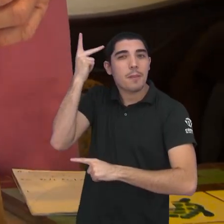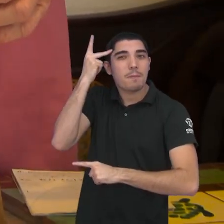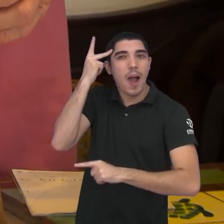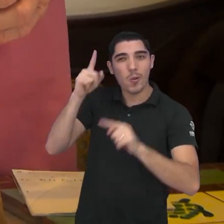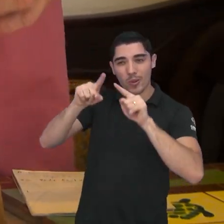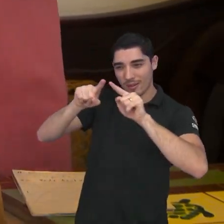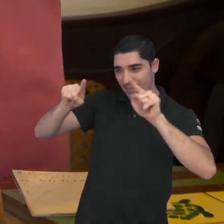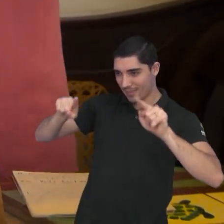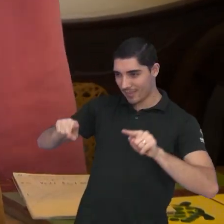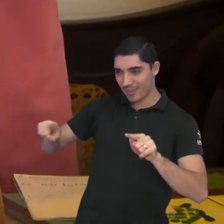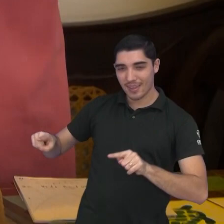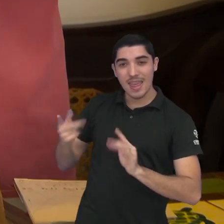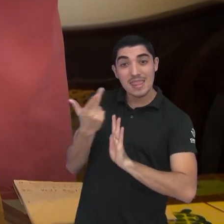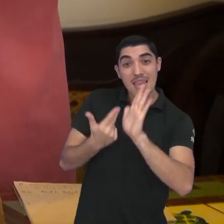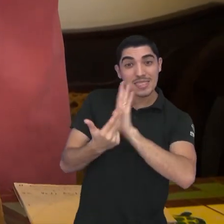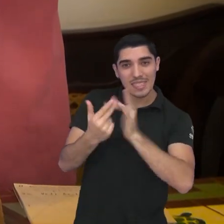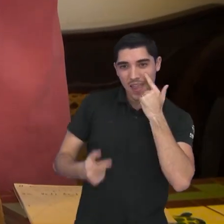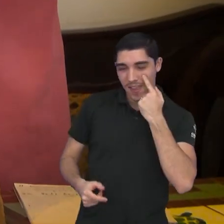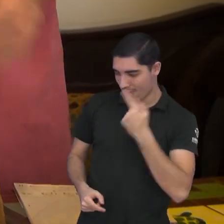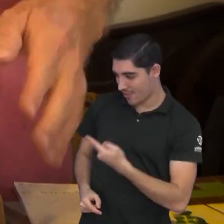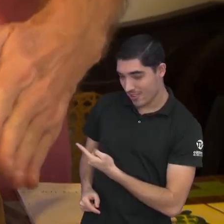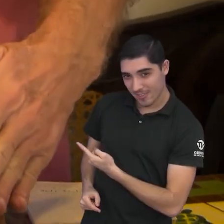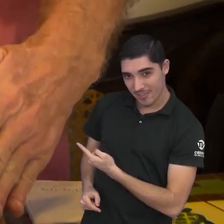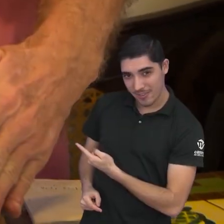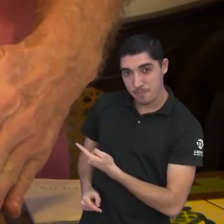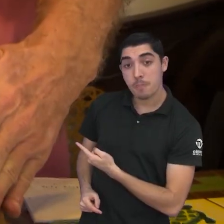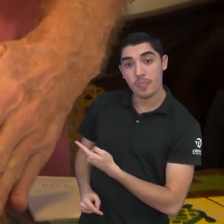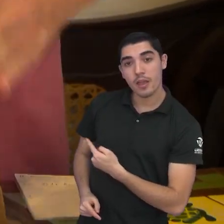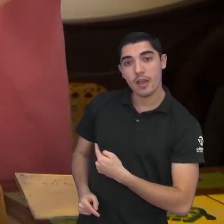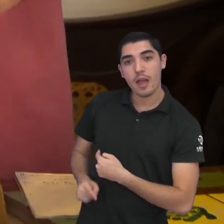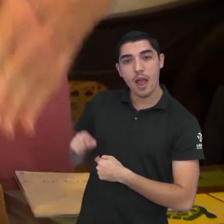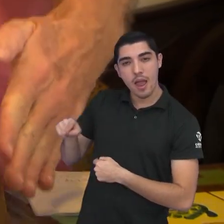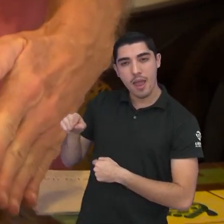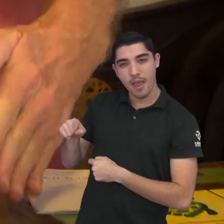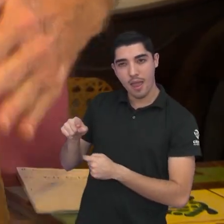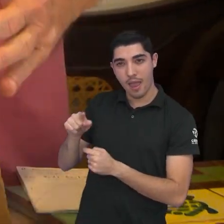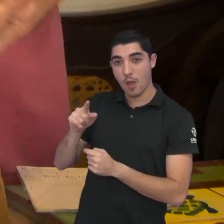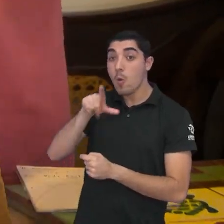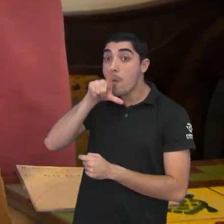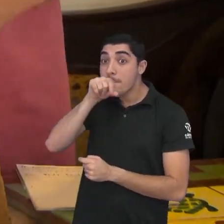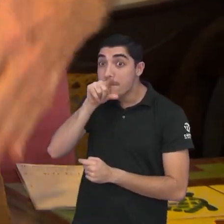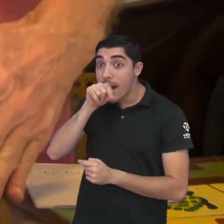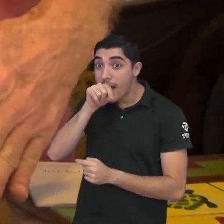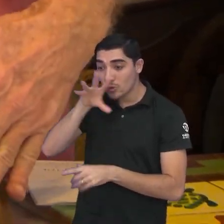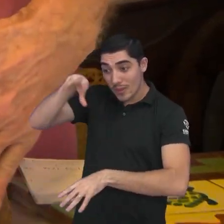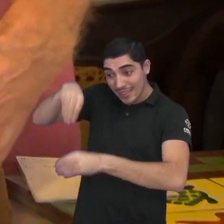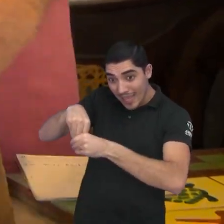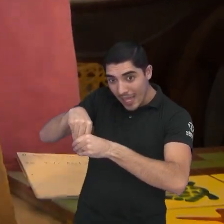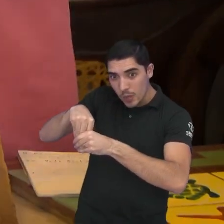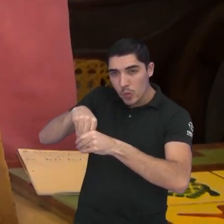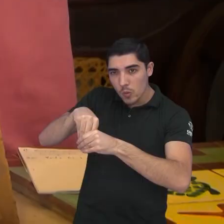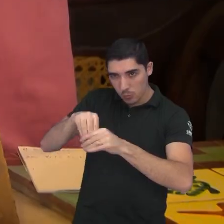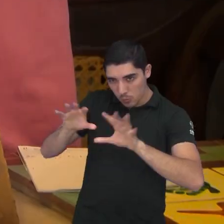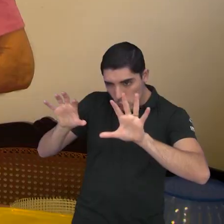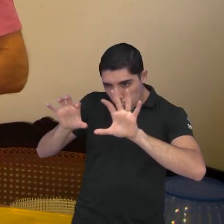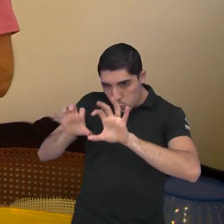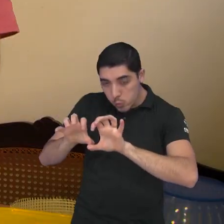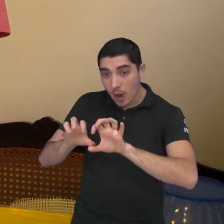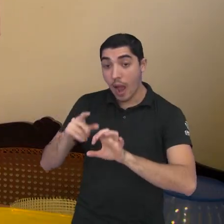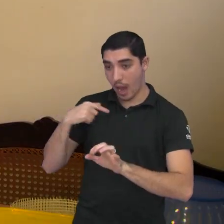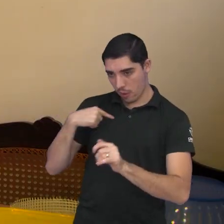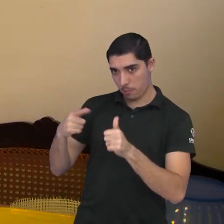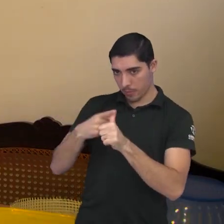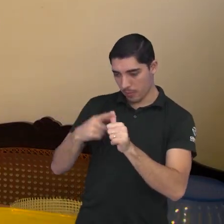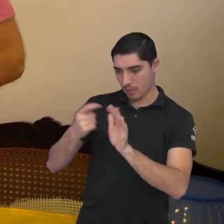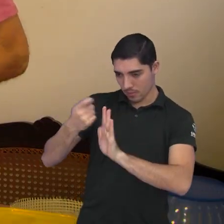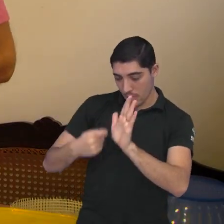mapa de São Paulo. Ele está aqui bem escuro. Como ele vai para a parede, eu fiz o desenho, depois é coberto com um plástico e